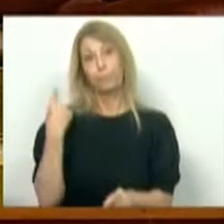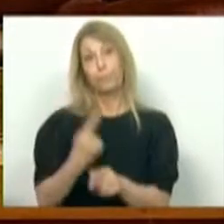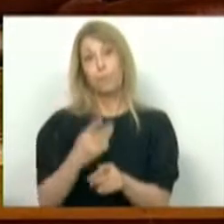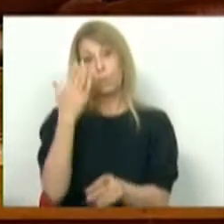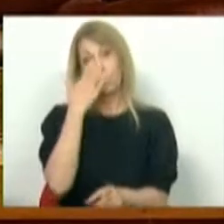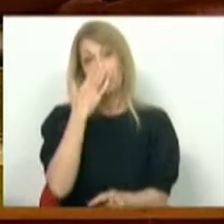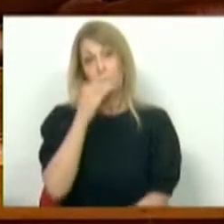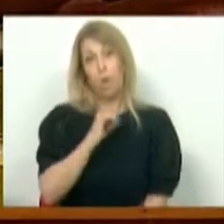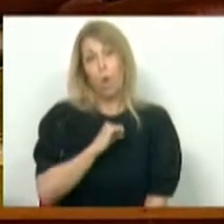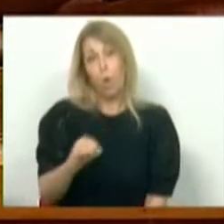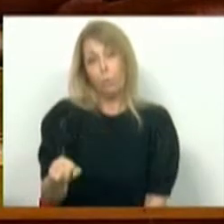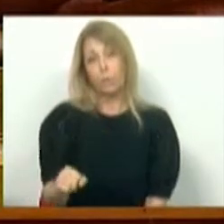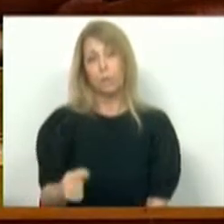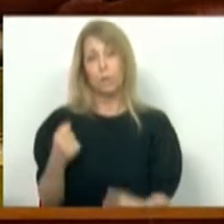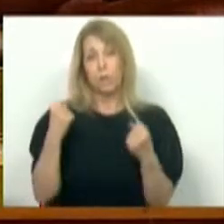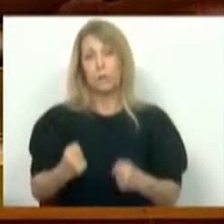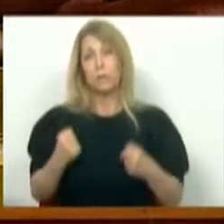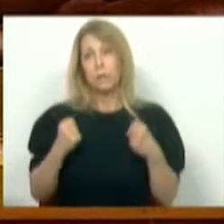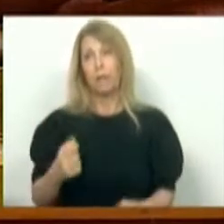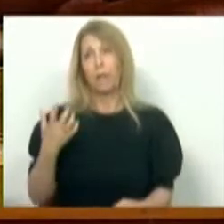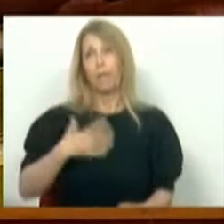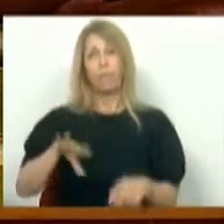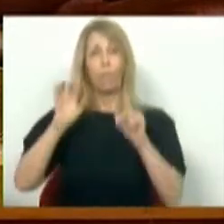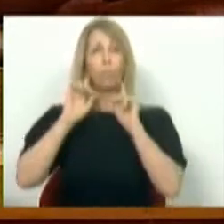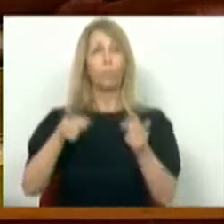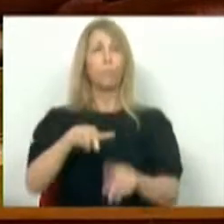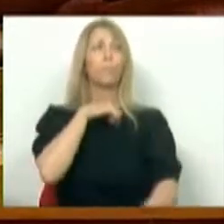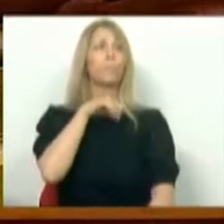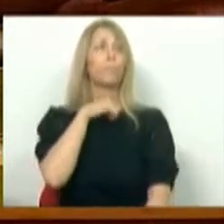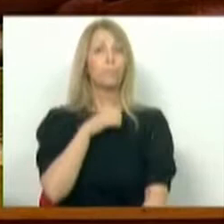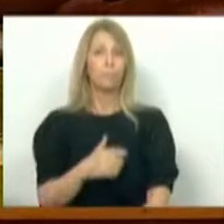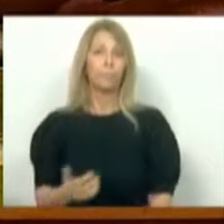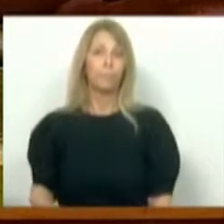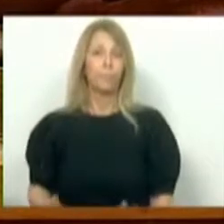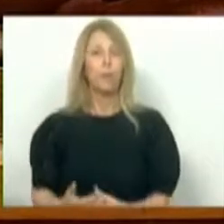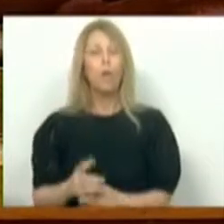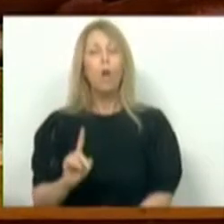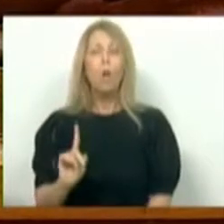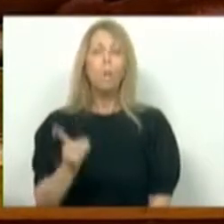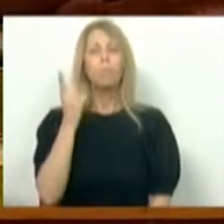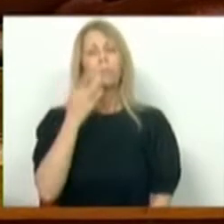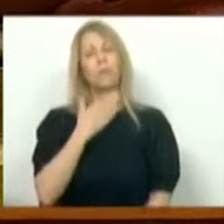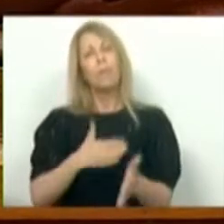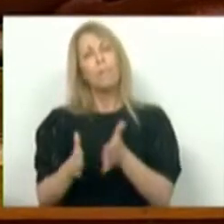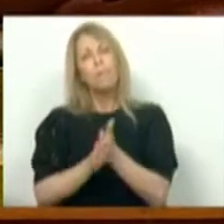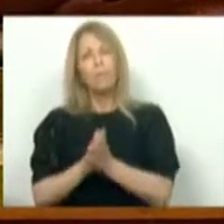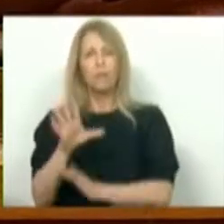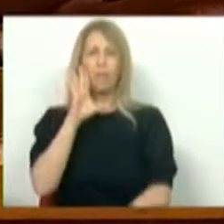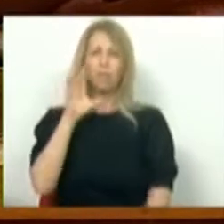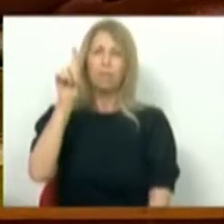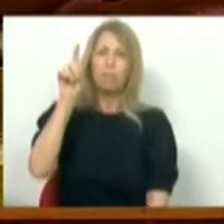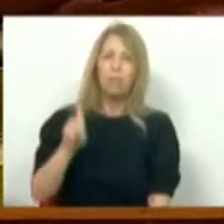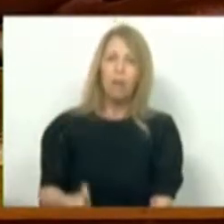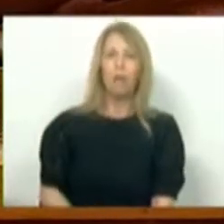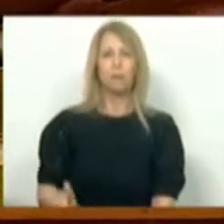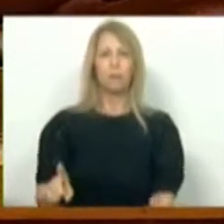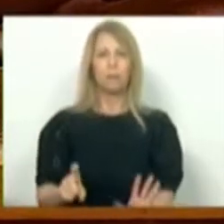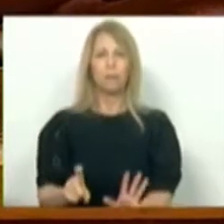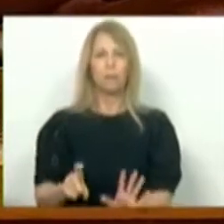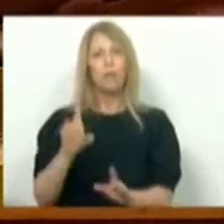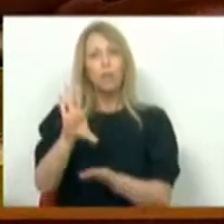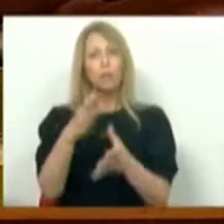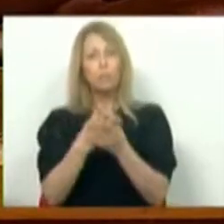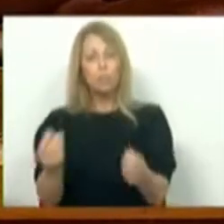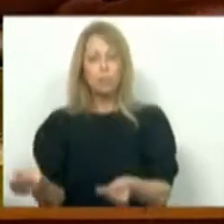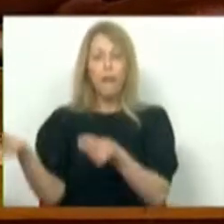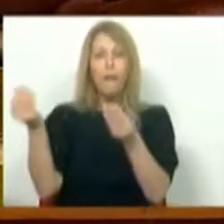oposição teme em ignorar. E ao invés de aproveitarem esta tarde para apresentarem soluções para